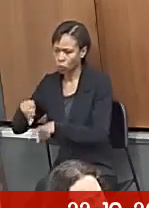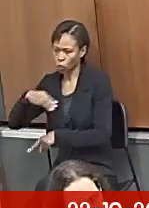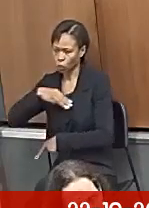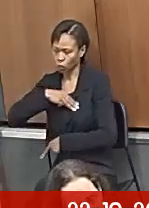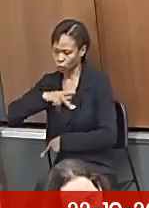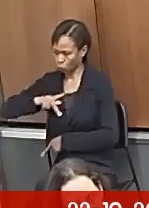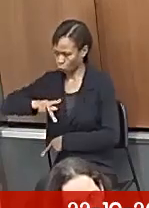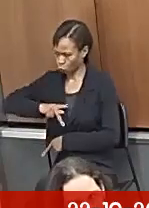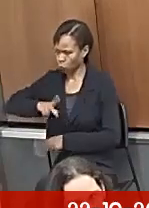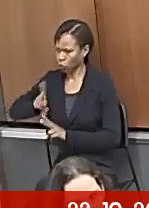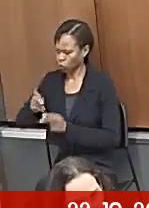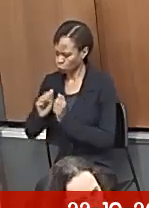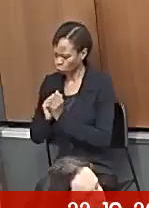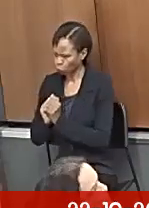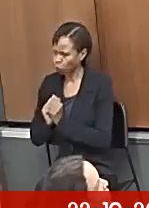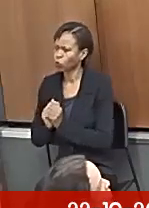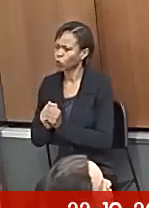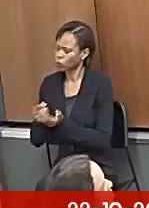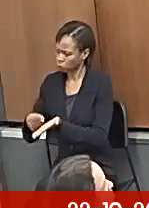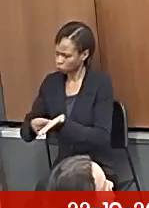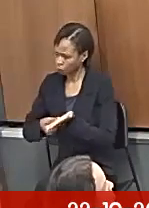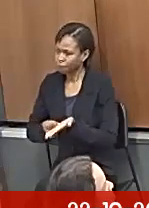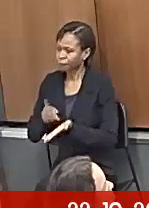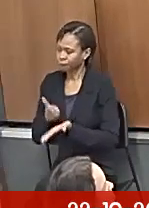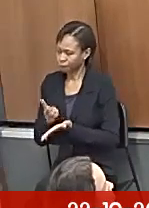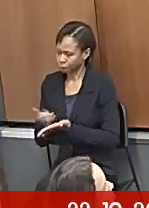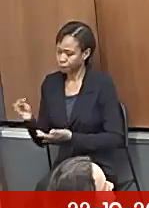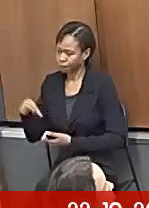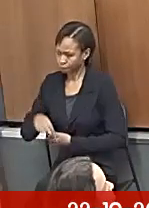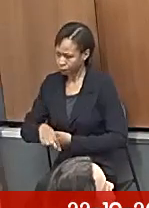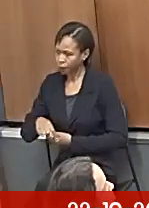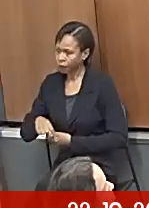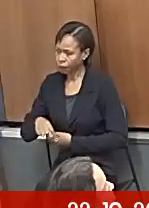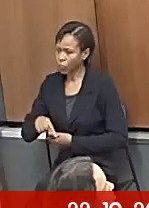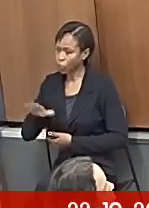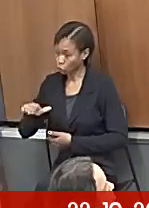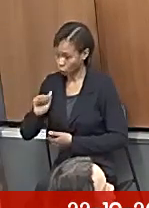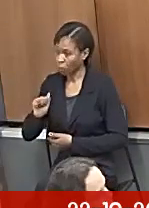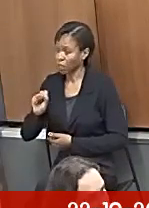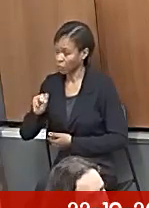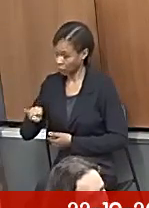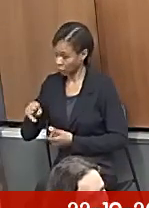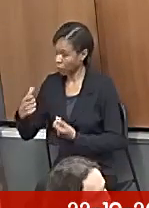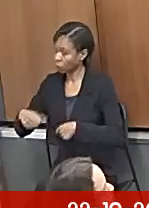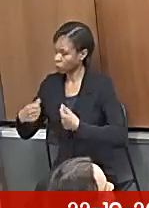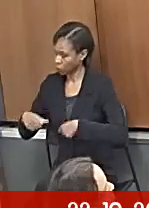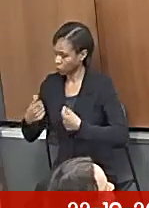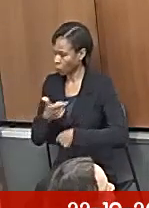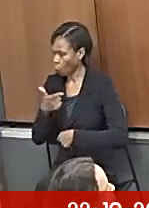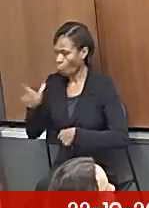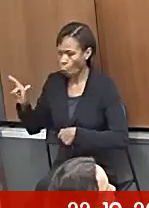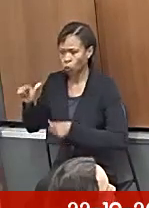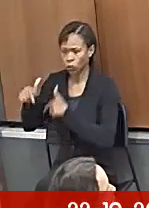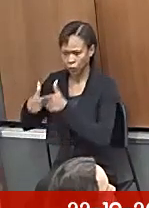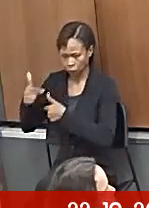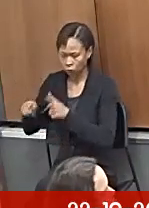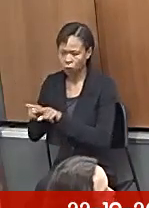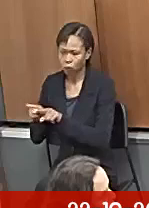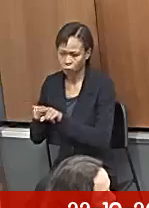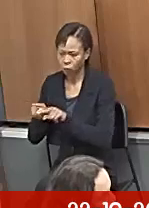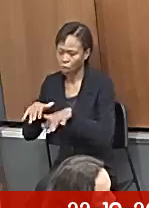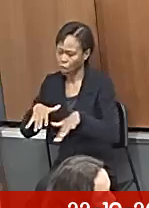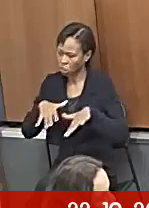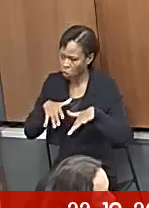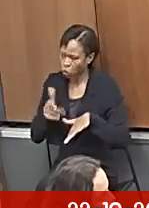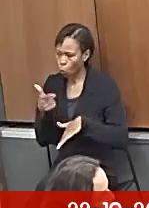Público, iremos sempre convidá-los e também acioná-los quando for necessário para outras ações, além das